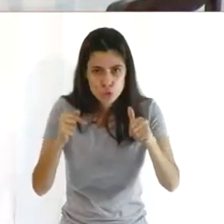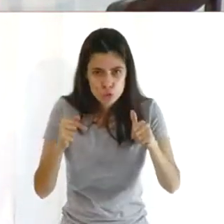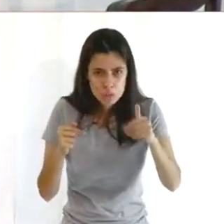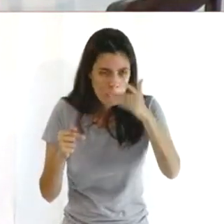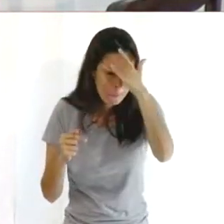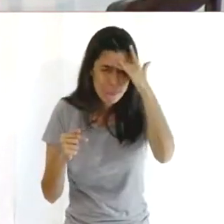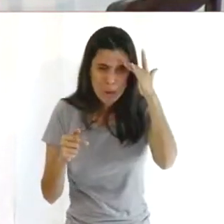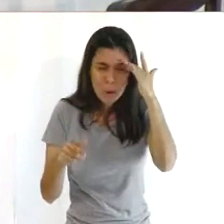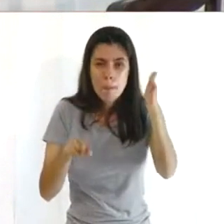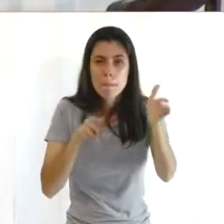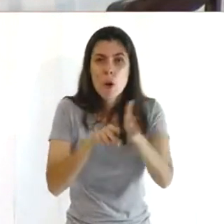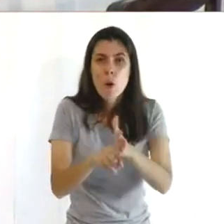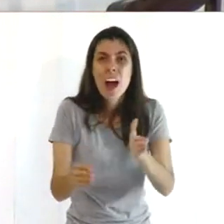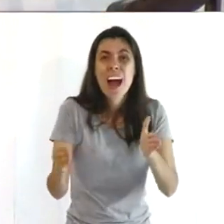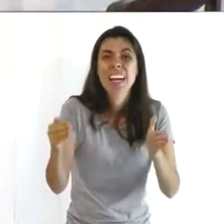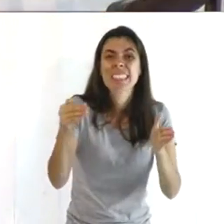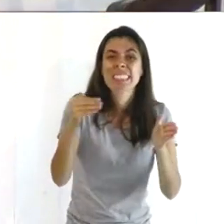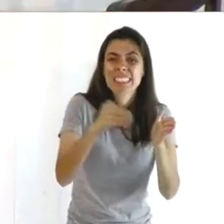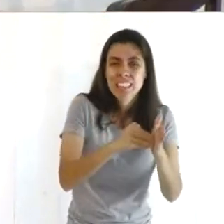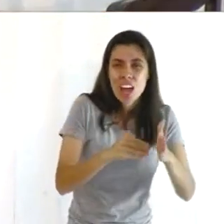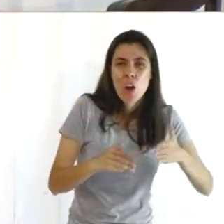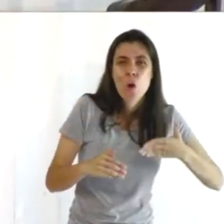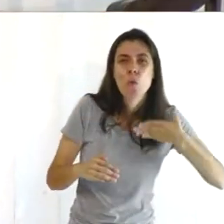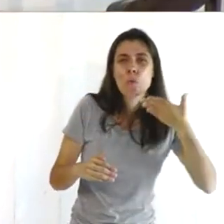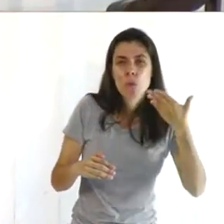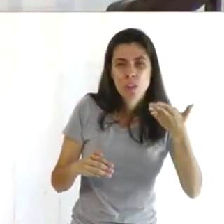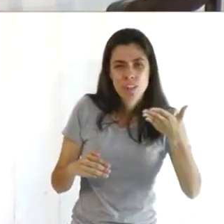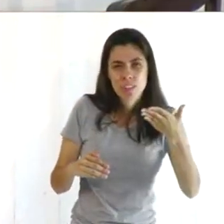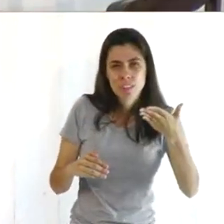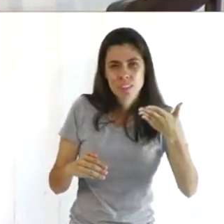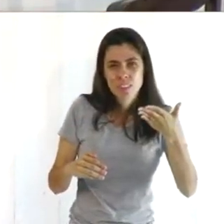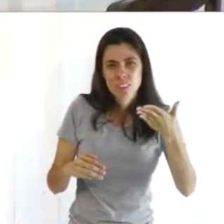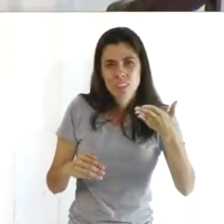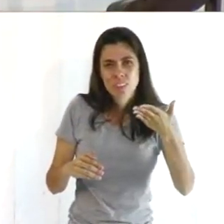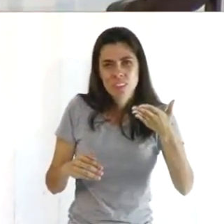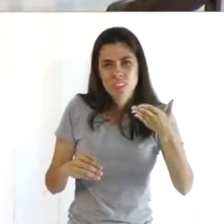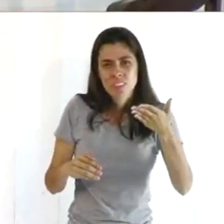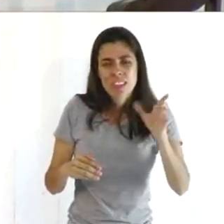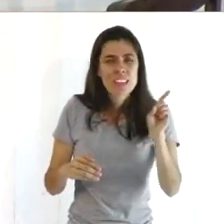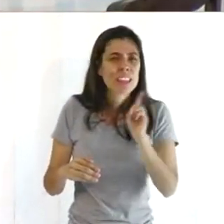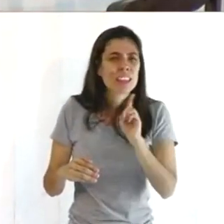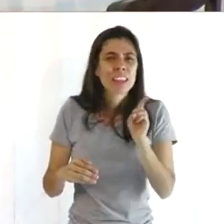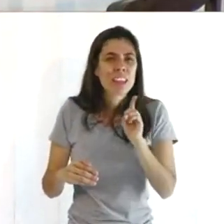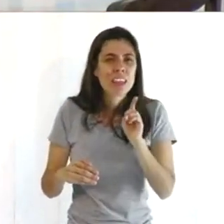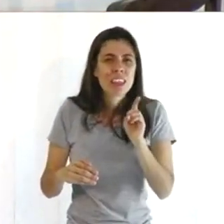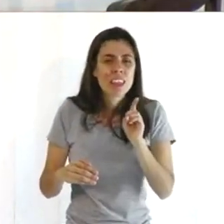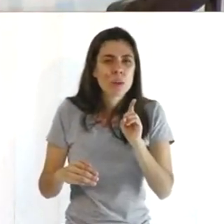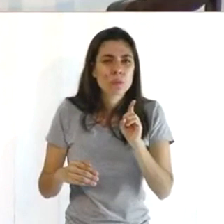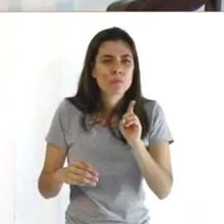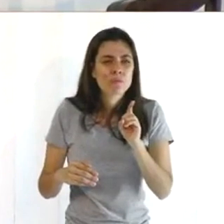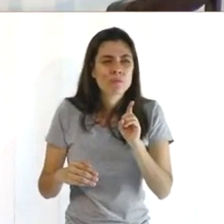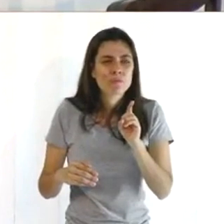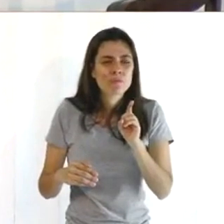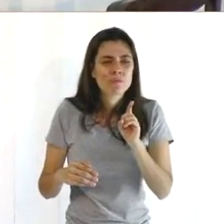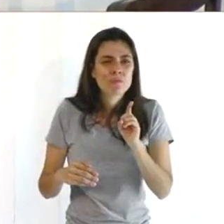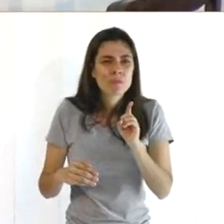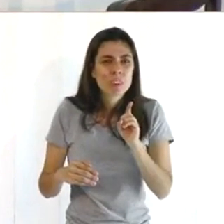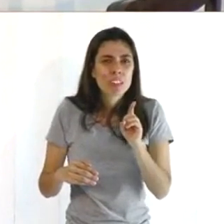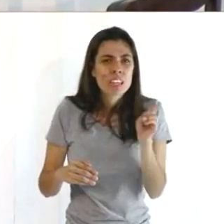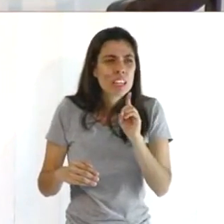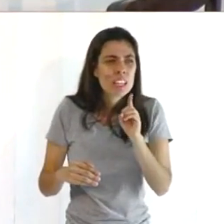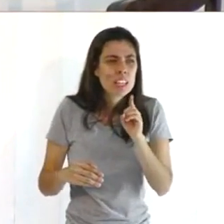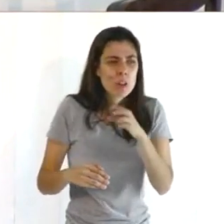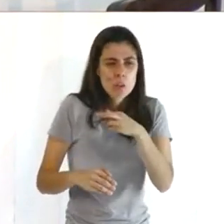você também está clamando por algum até quando, se você está esperando no Senhor alguma resposta, creia, o Senhor